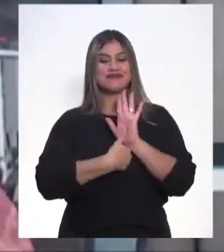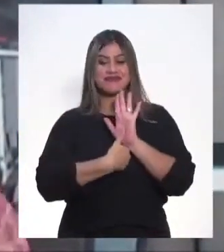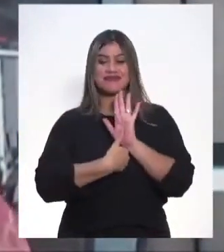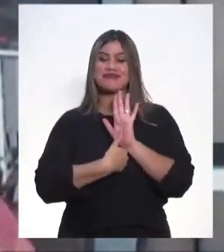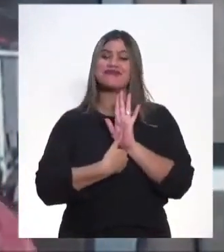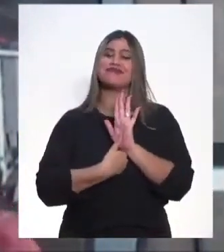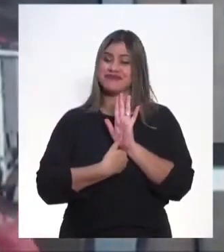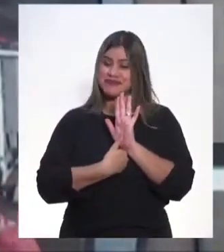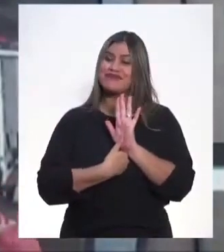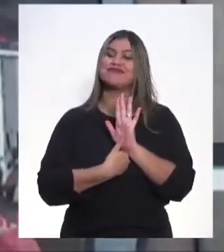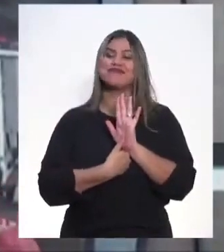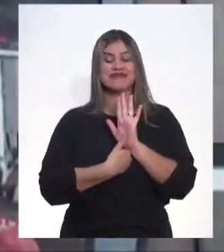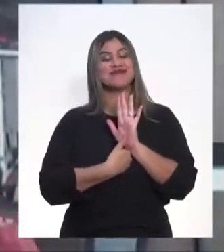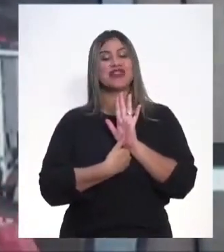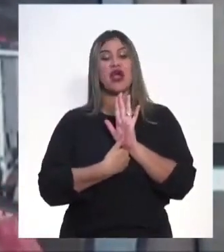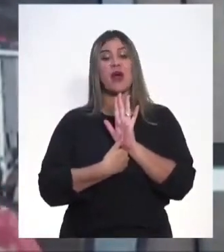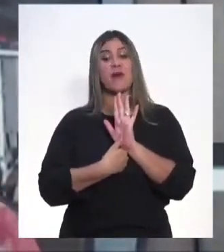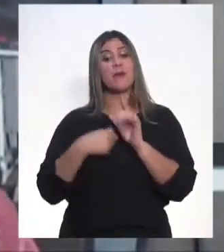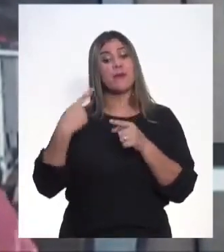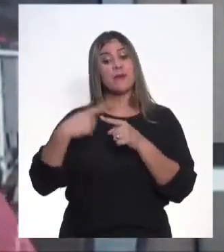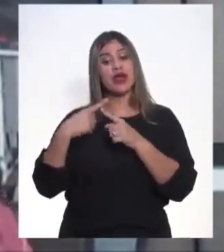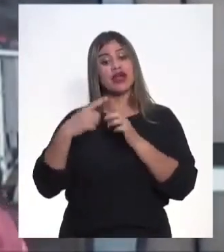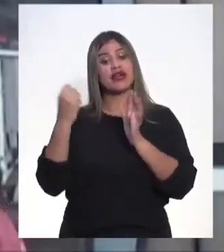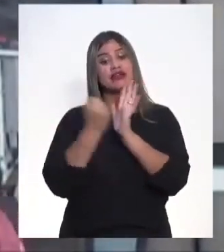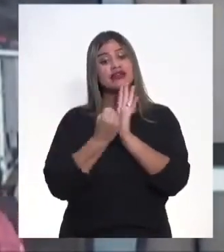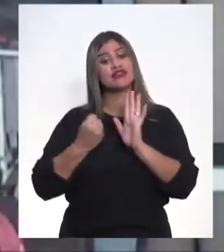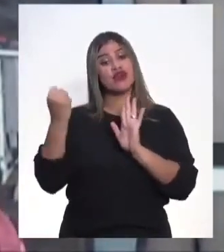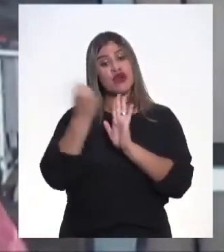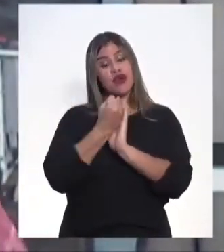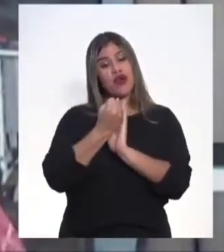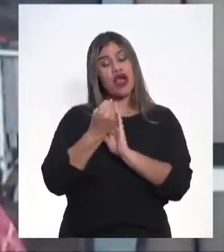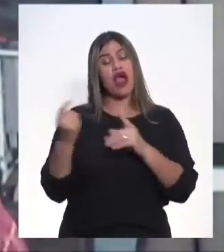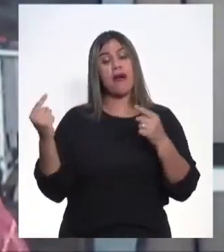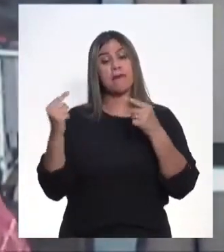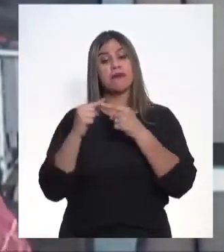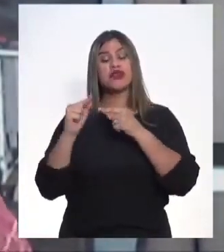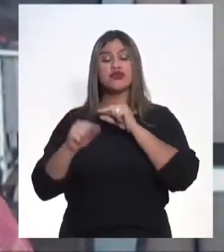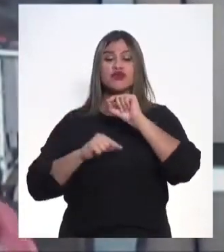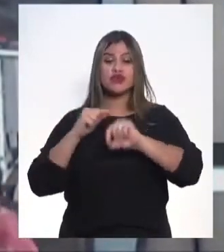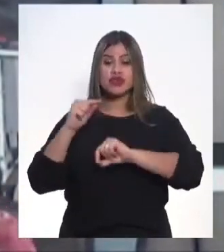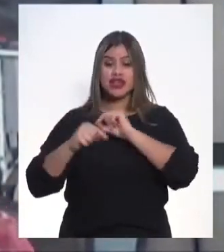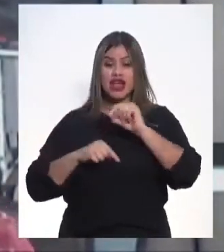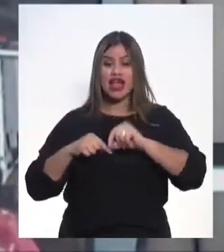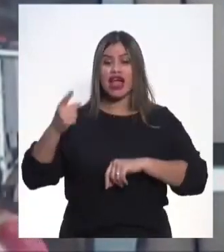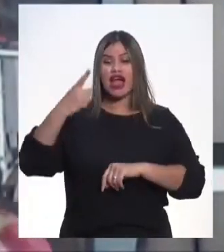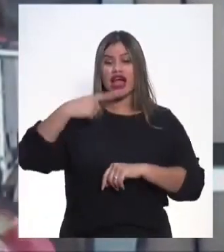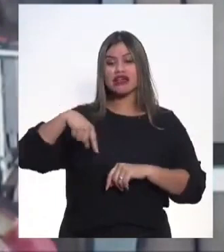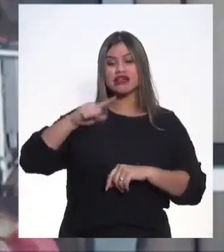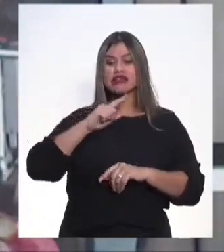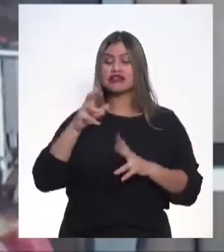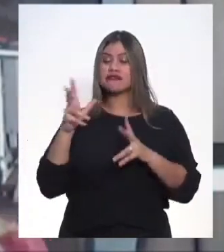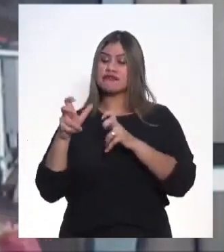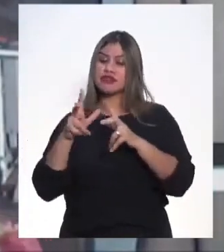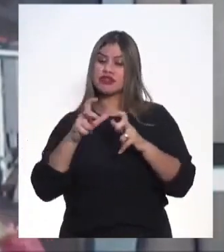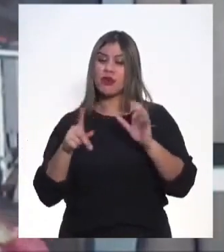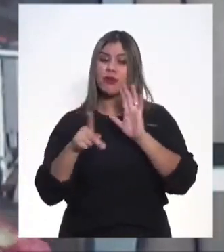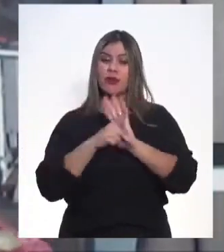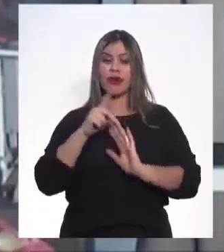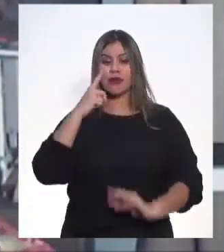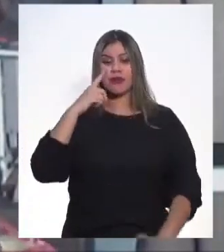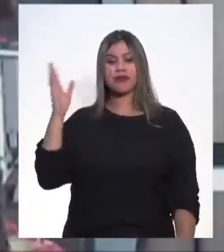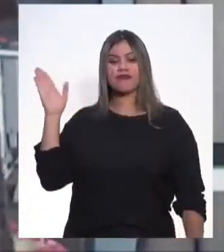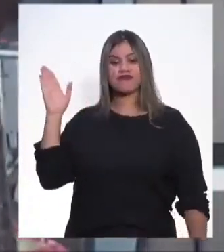Porque esse documento, ele materializa, né, a nossa dimensão, tanto o RG quanto o